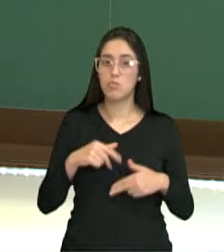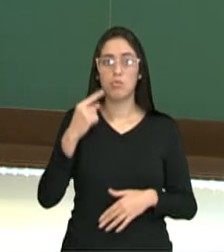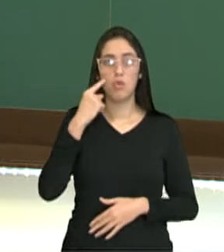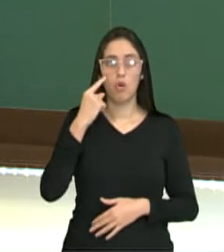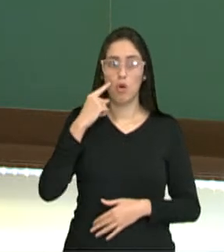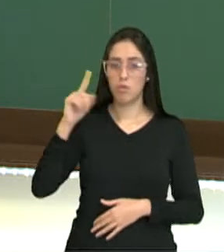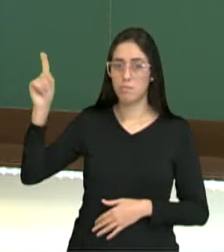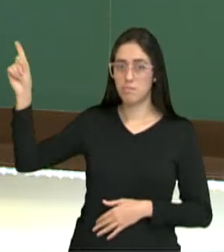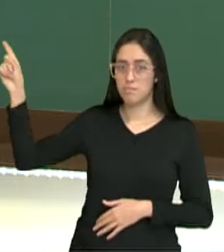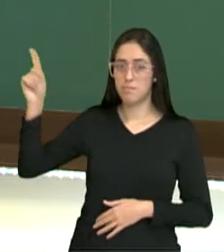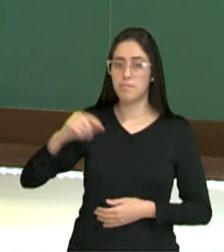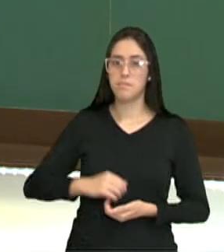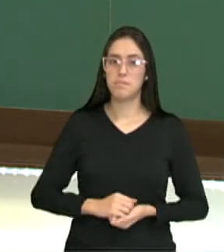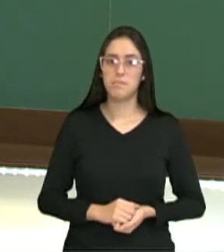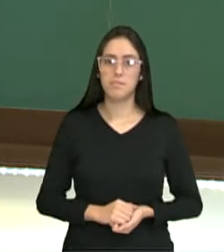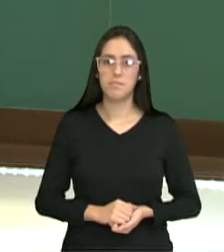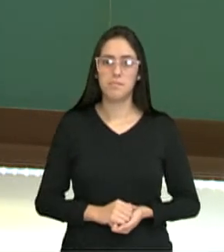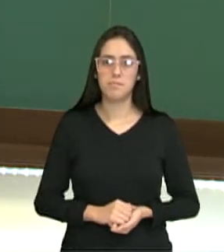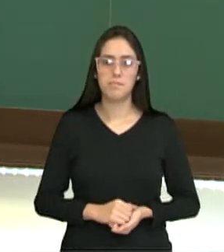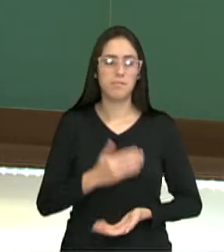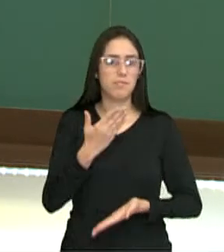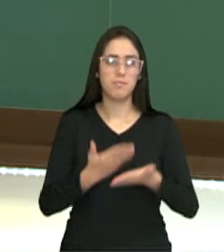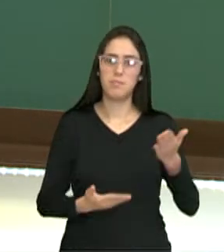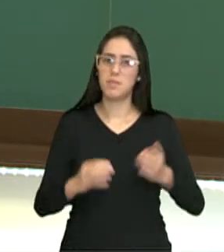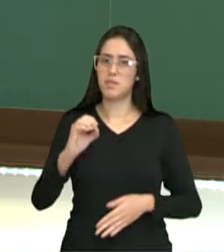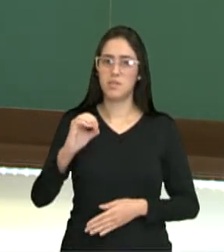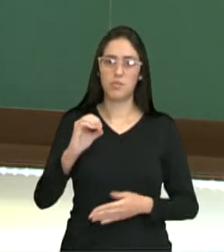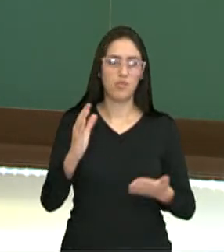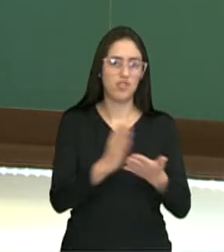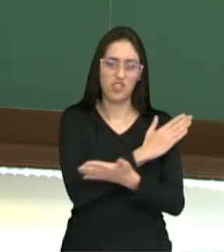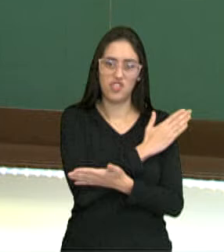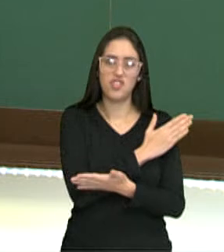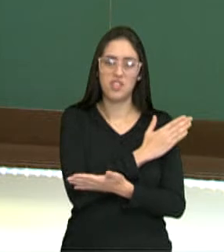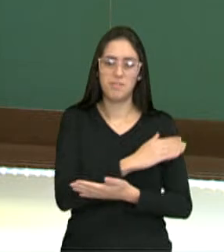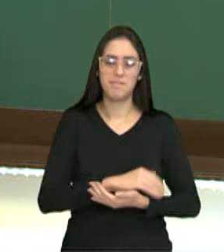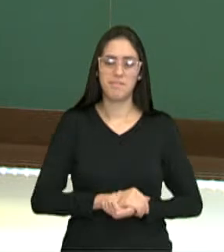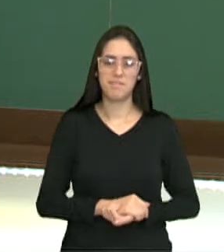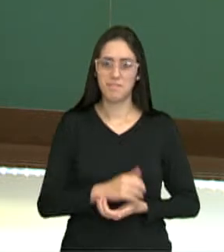ó, perdeu o O. Tá bom?